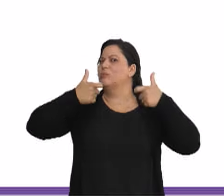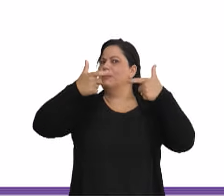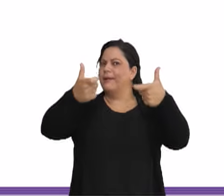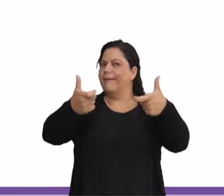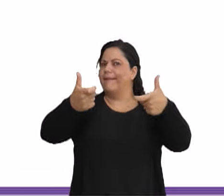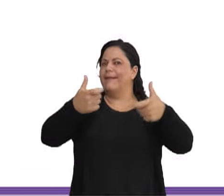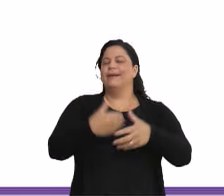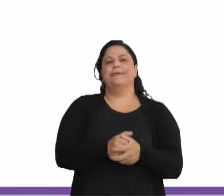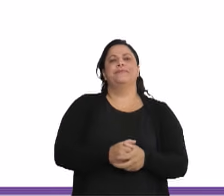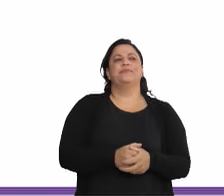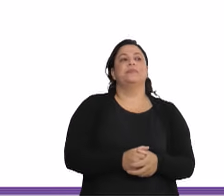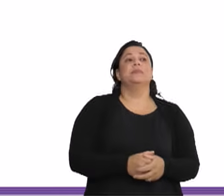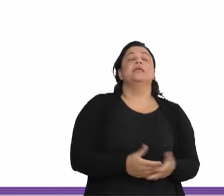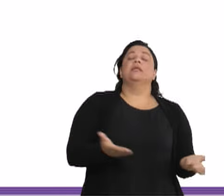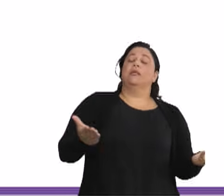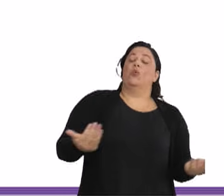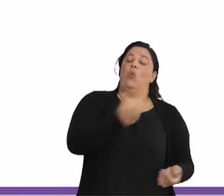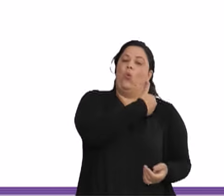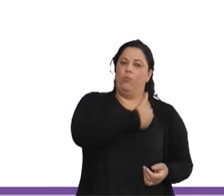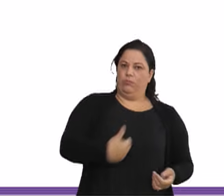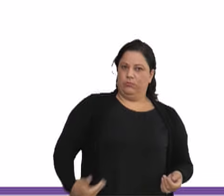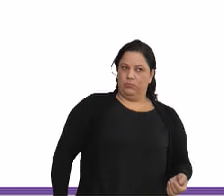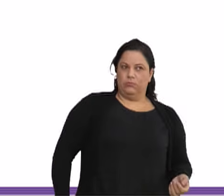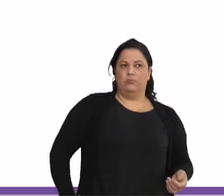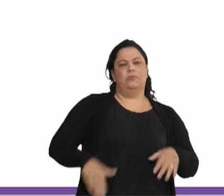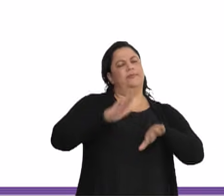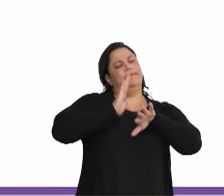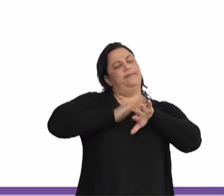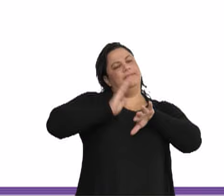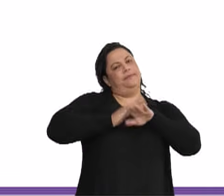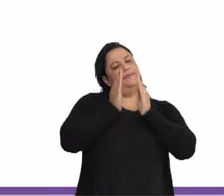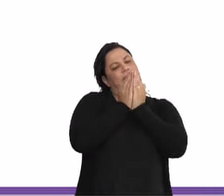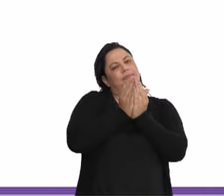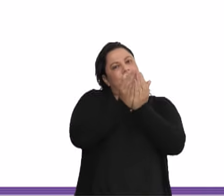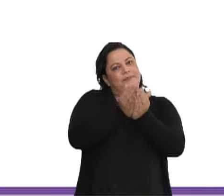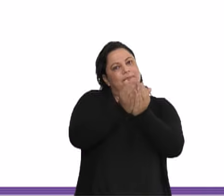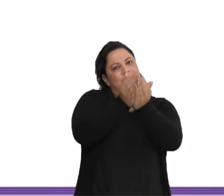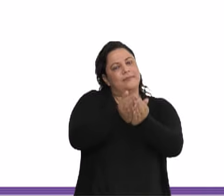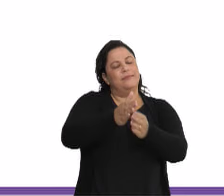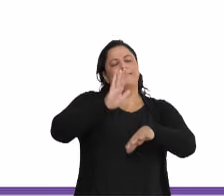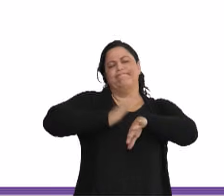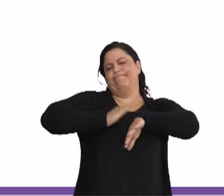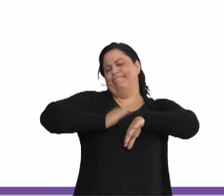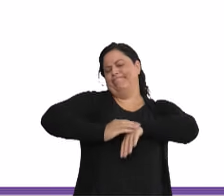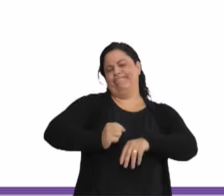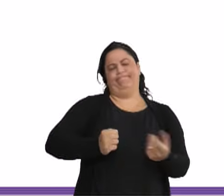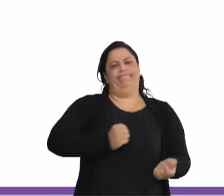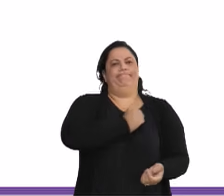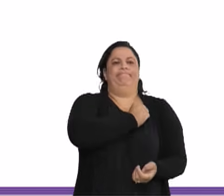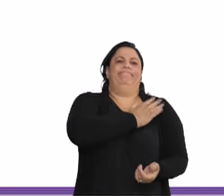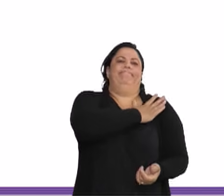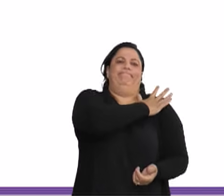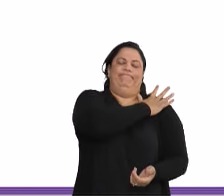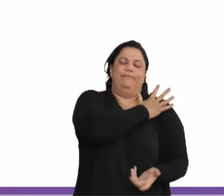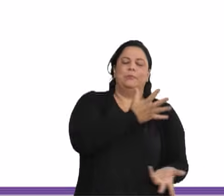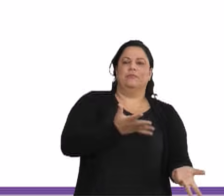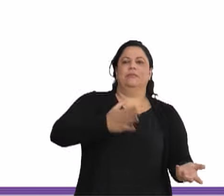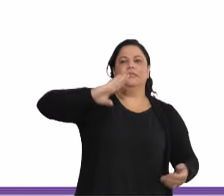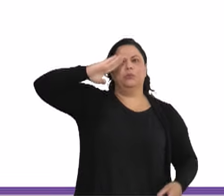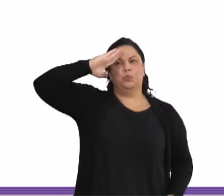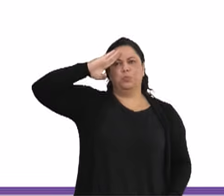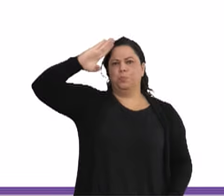governo federal tinha mais navios, tinha mais soldados e tinha maior poder de fogo. Você tem o exército do governo